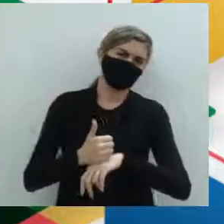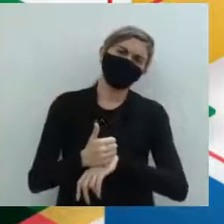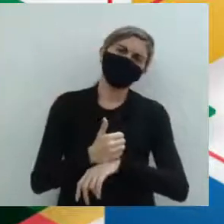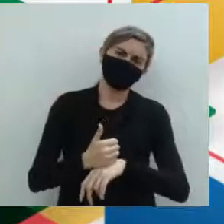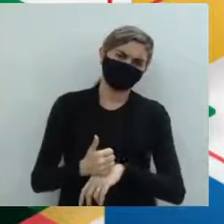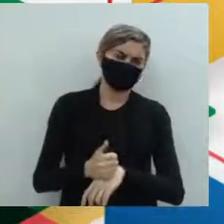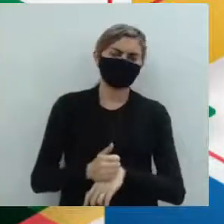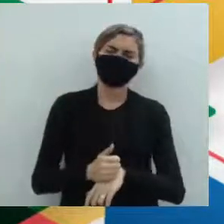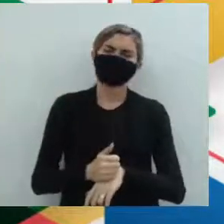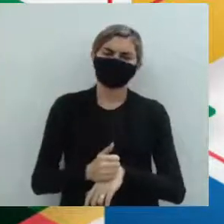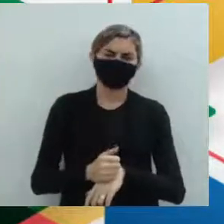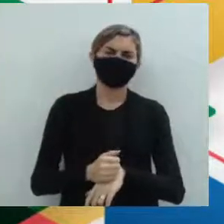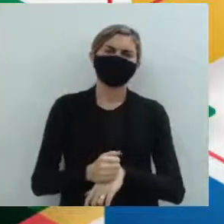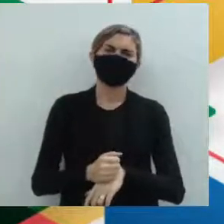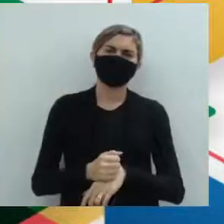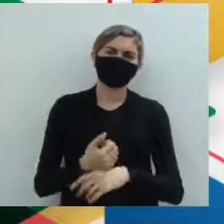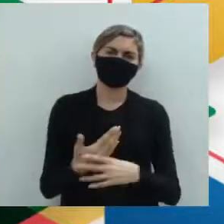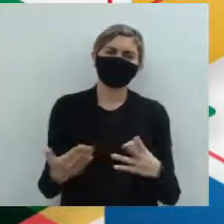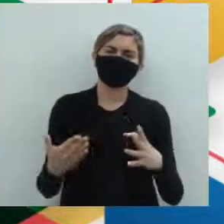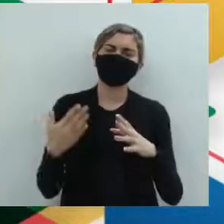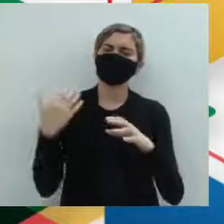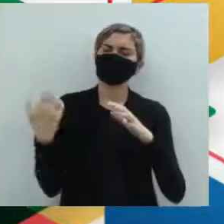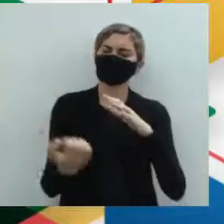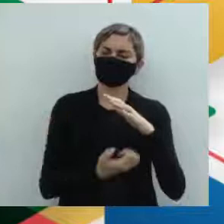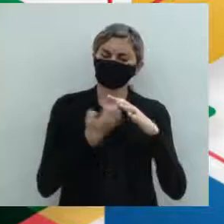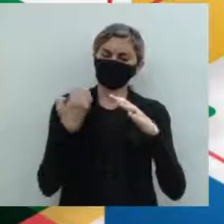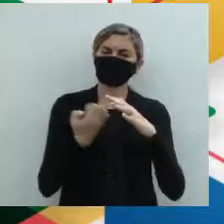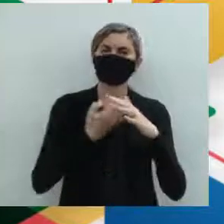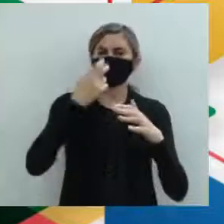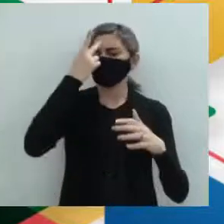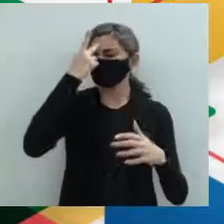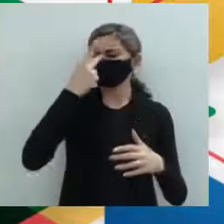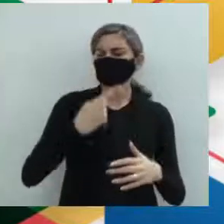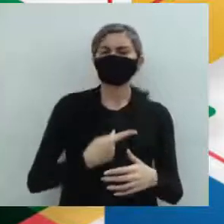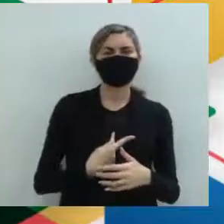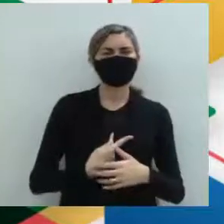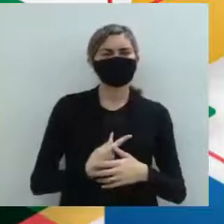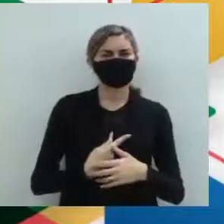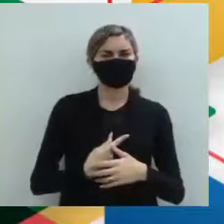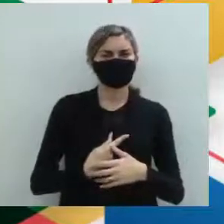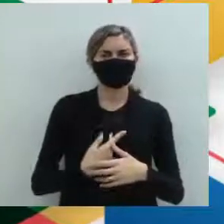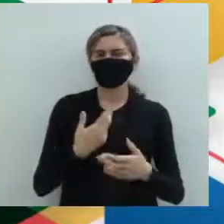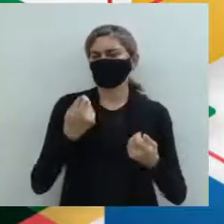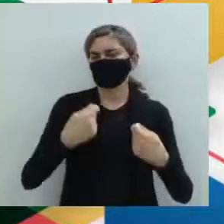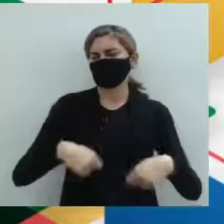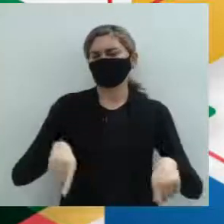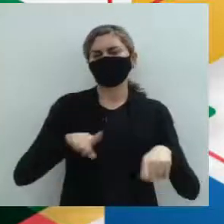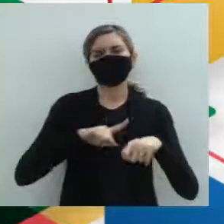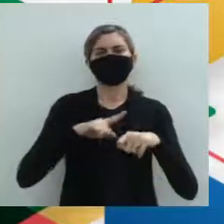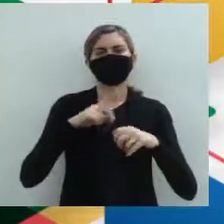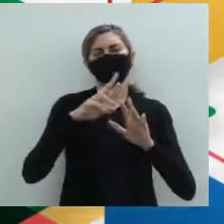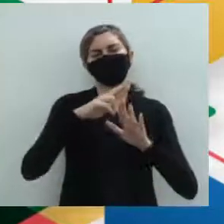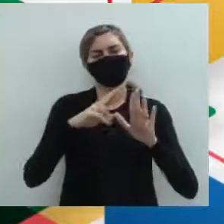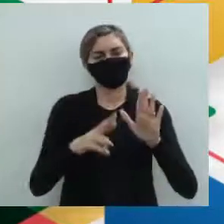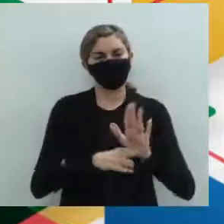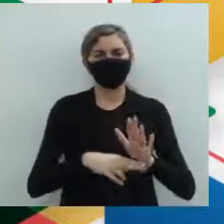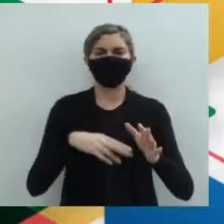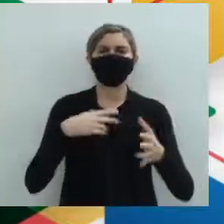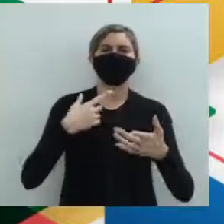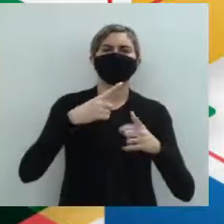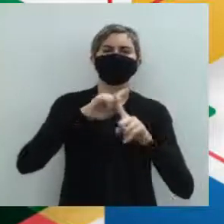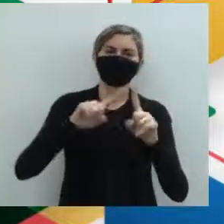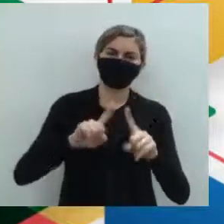tornaram ou tornaram-se empresários de si mesmos. Então eles não precisam mais enfrentar regras,